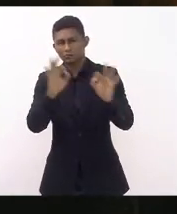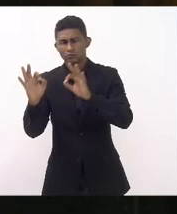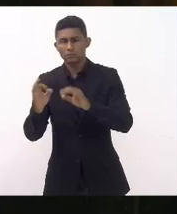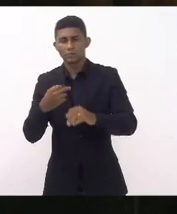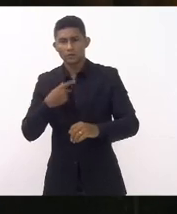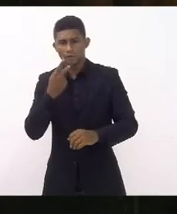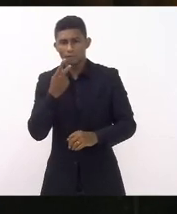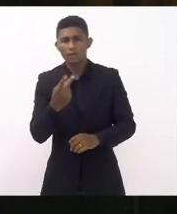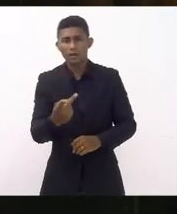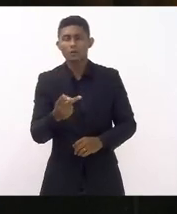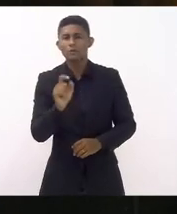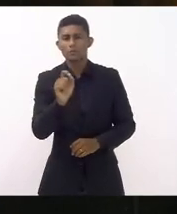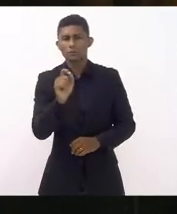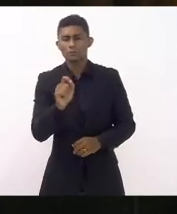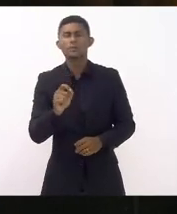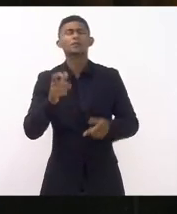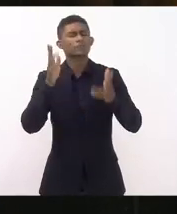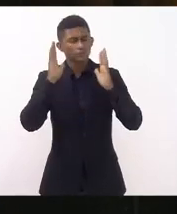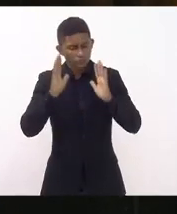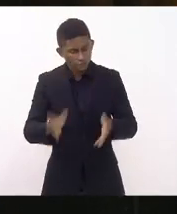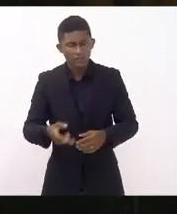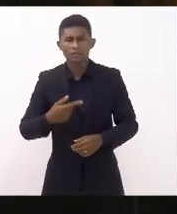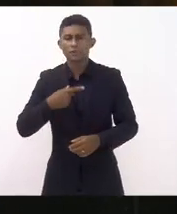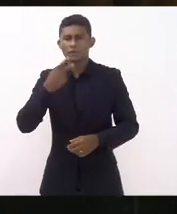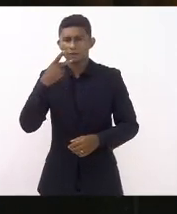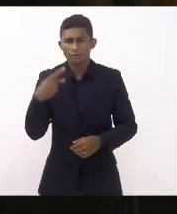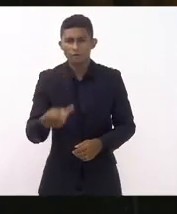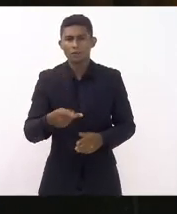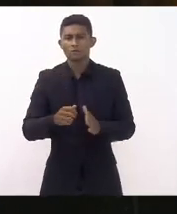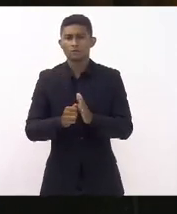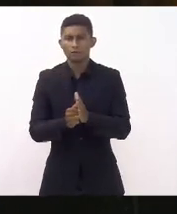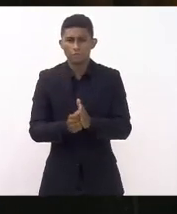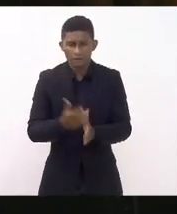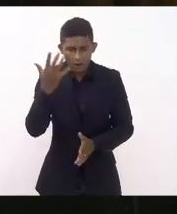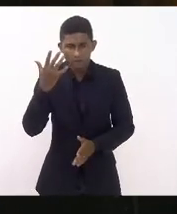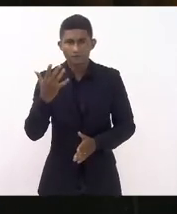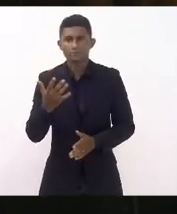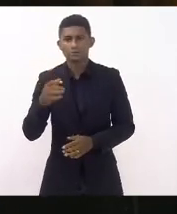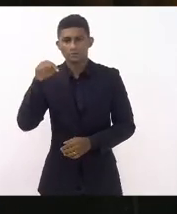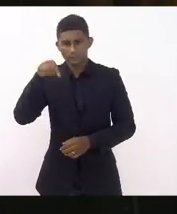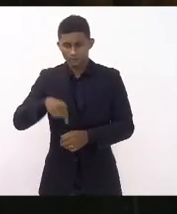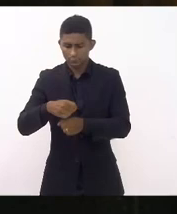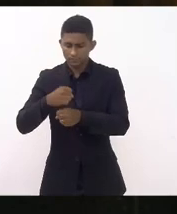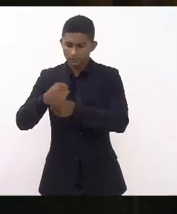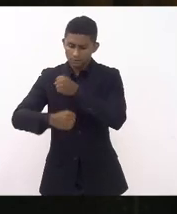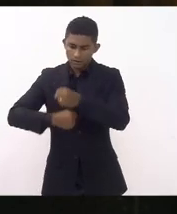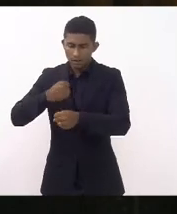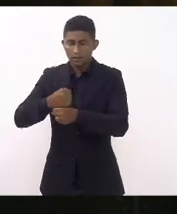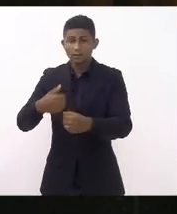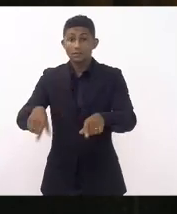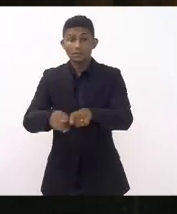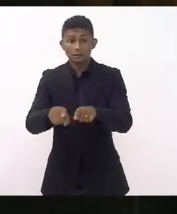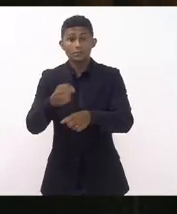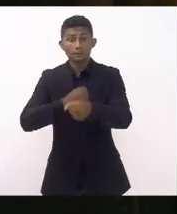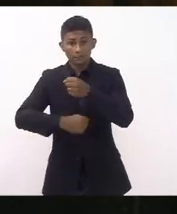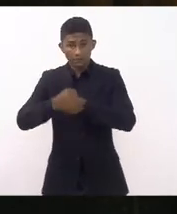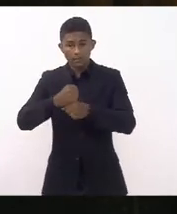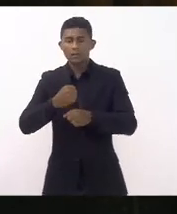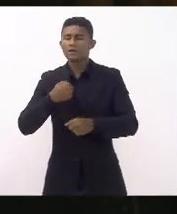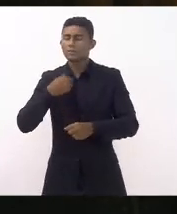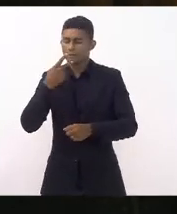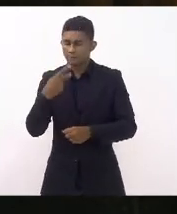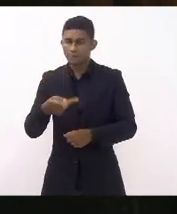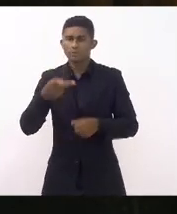coisa que eu estou falando já várias vezes no decorrer desse ano, do ano passado. E